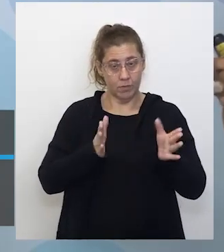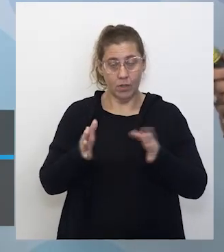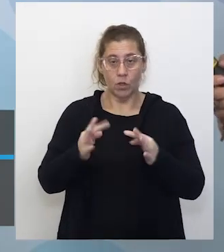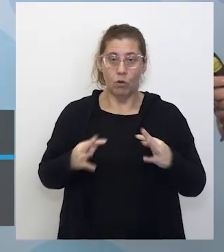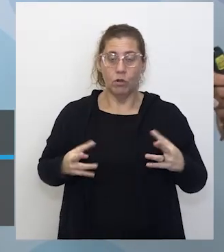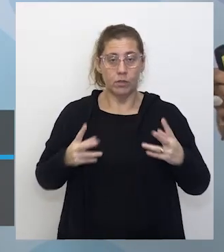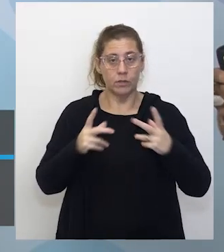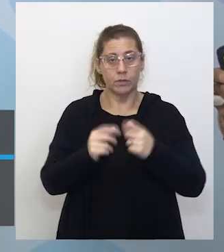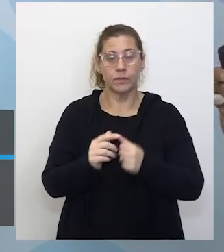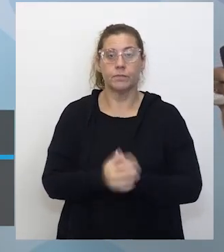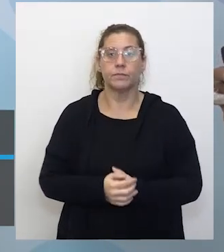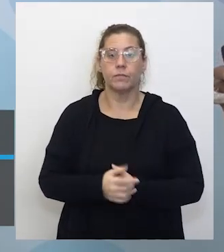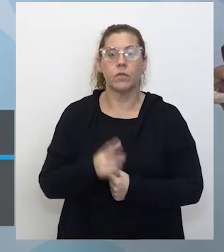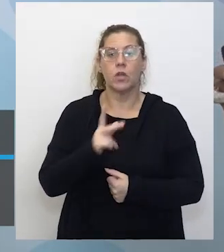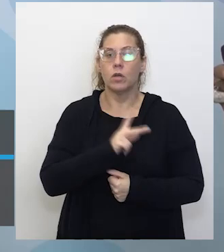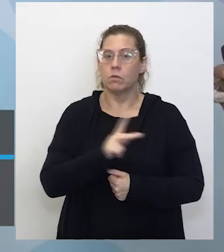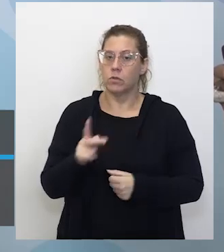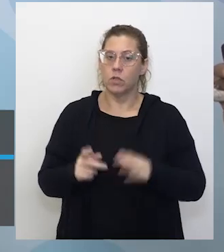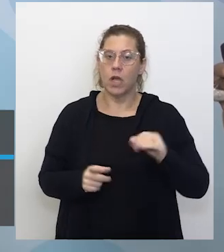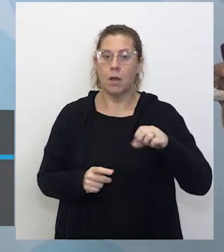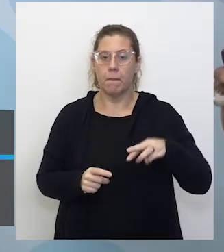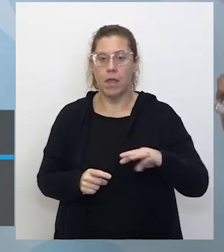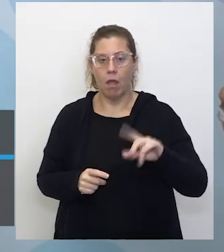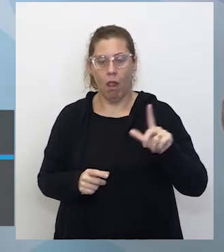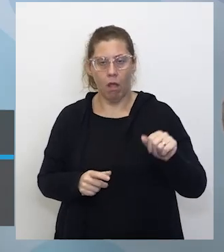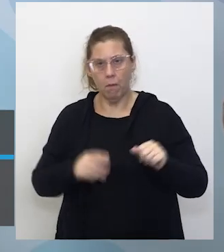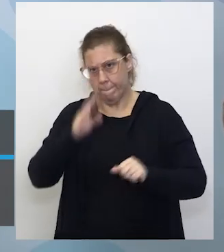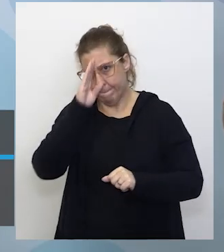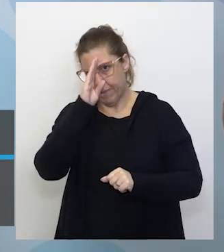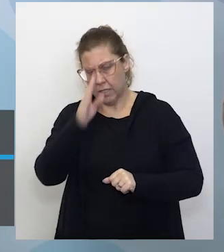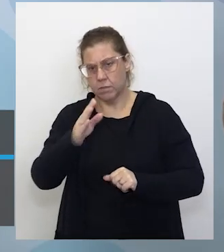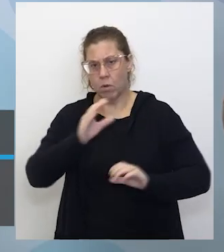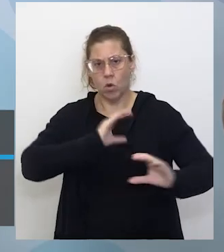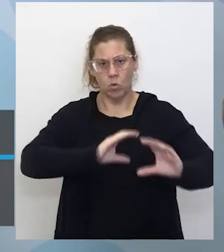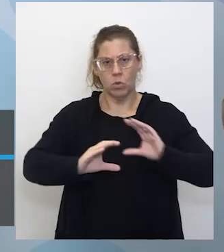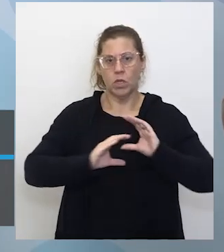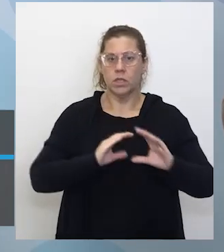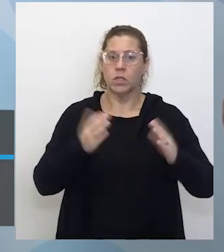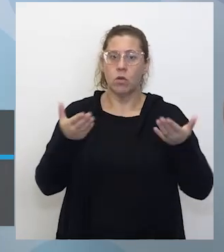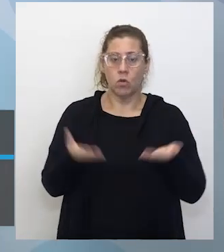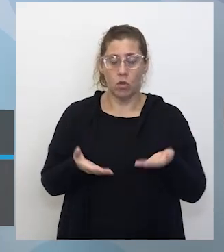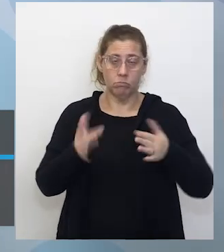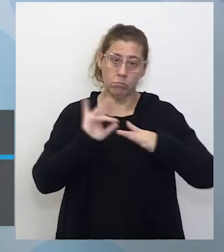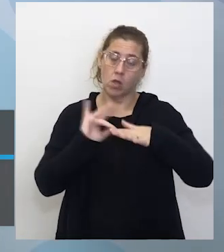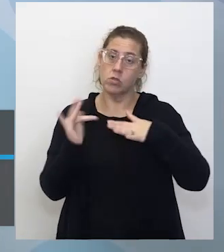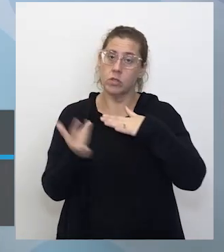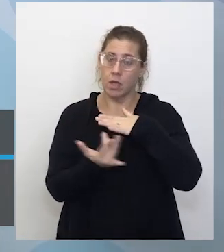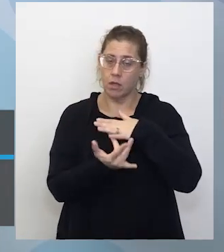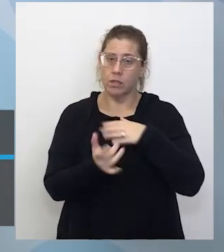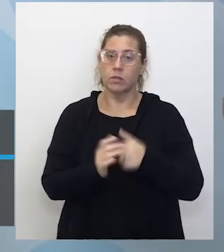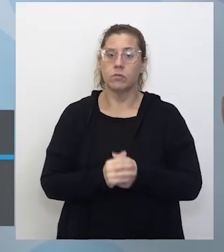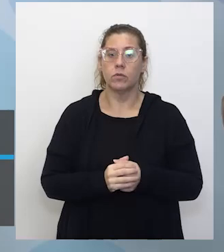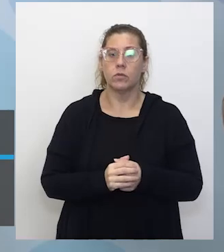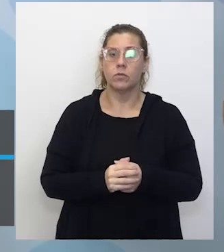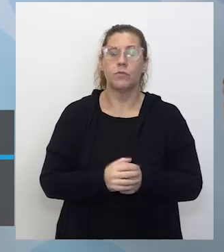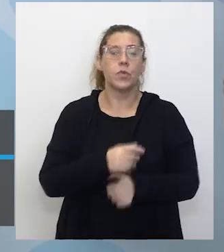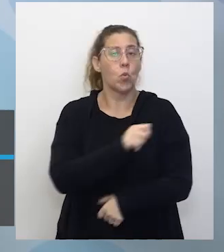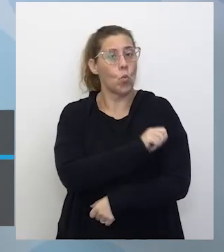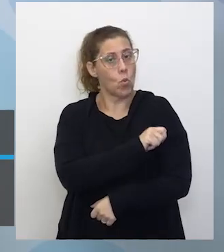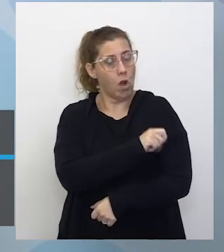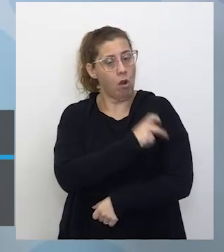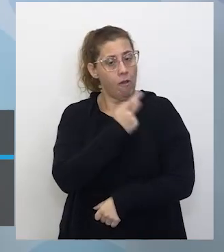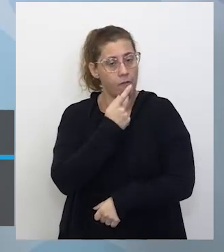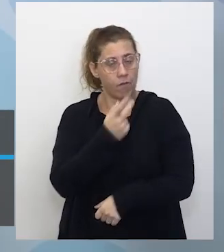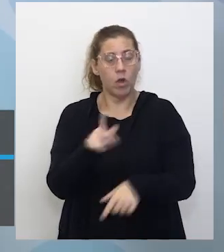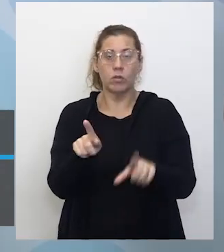né? A professora Camila, né, falou que o principal meio de comunicação hoje viraram as redes sociais. O aluno Alisson, ele falou